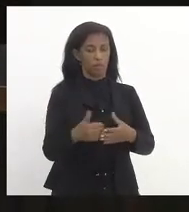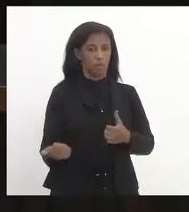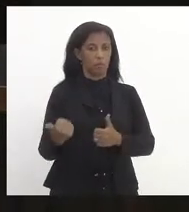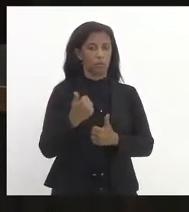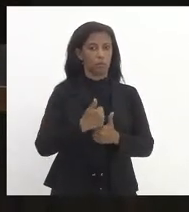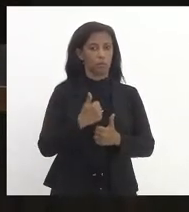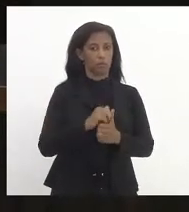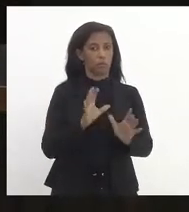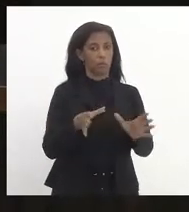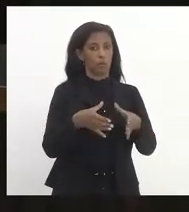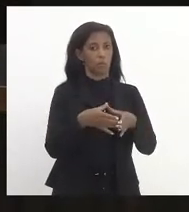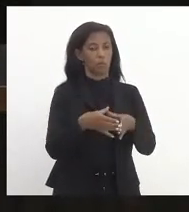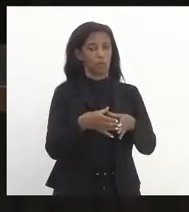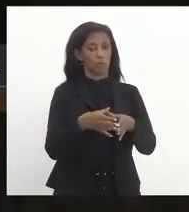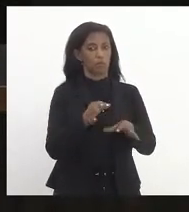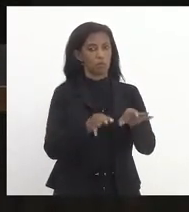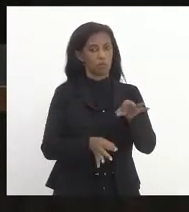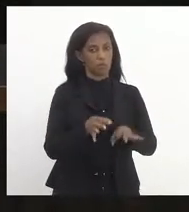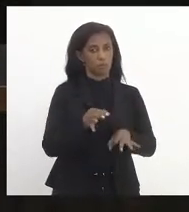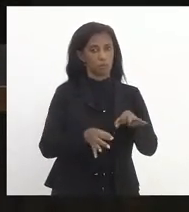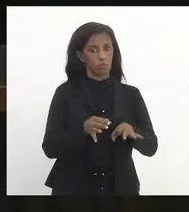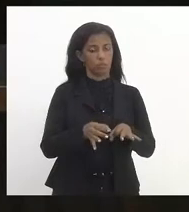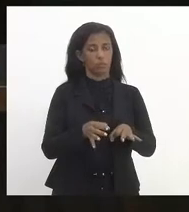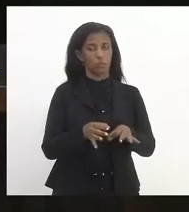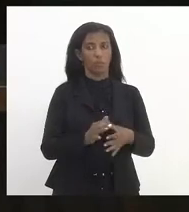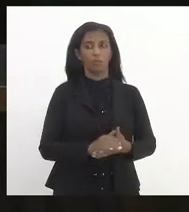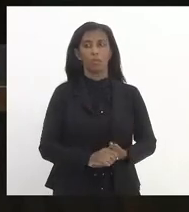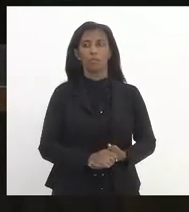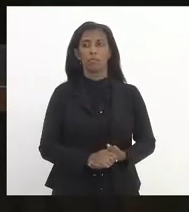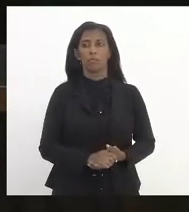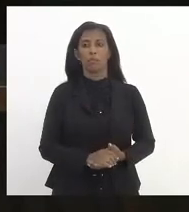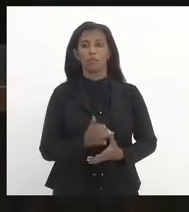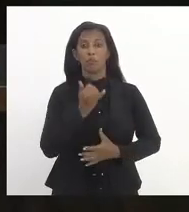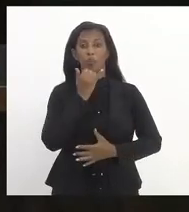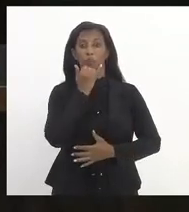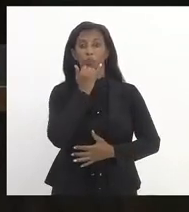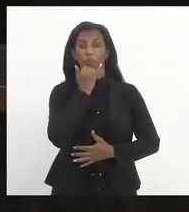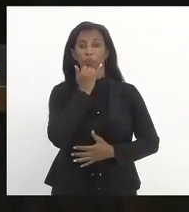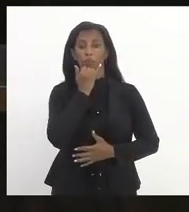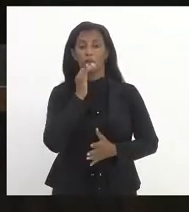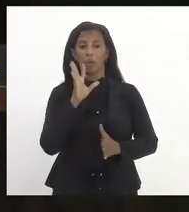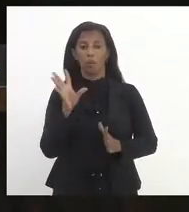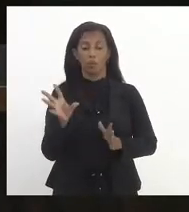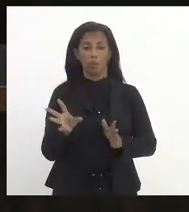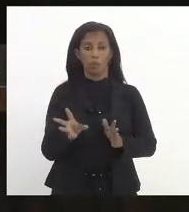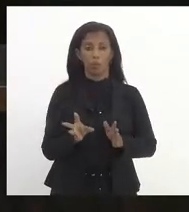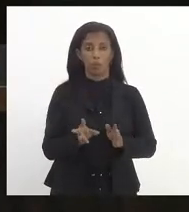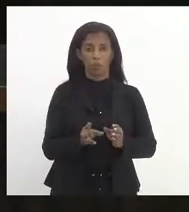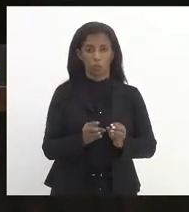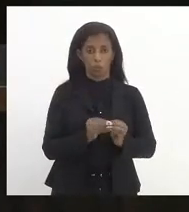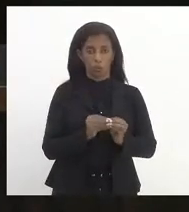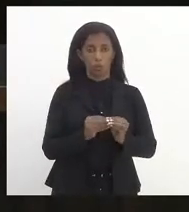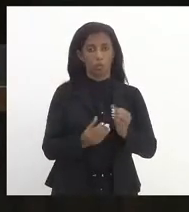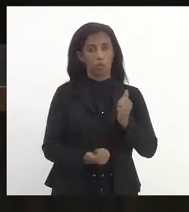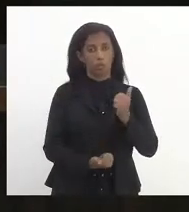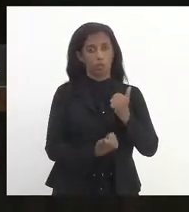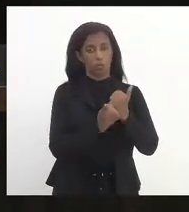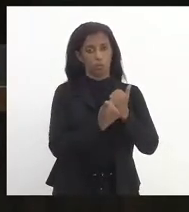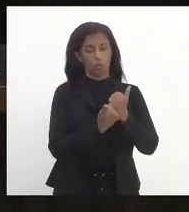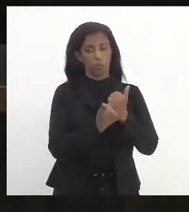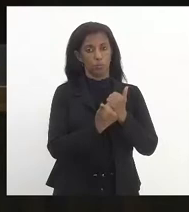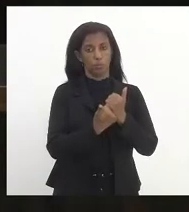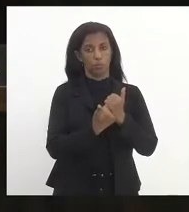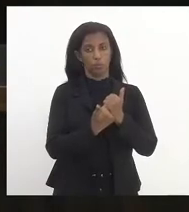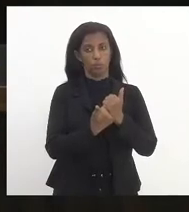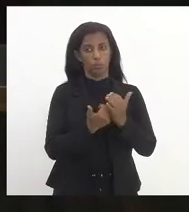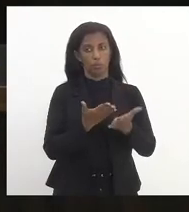substitutivo da Comissão de Constituição e Justiça, conforme, perdão, concluído por substitutivo. Os senhores que aprovam a lista como